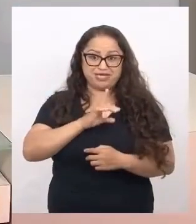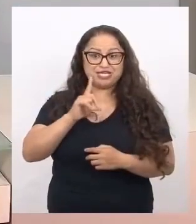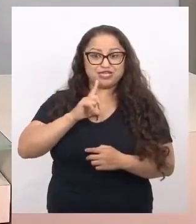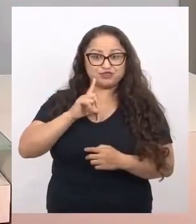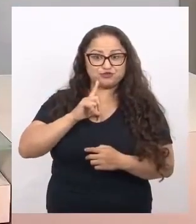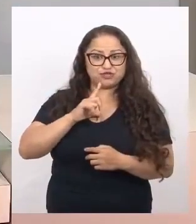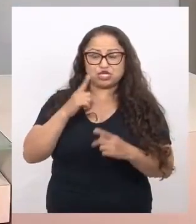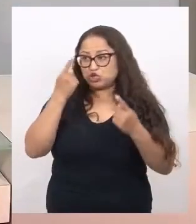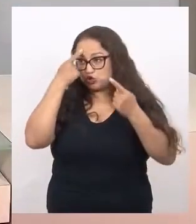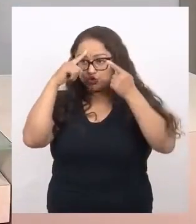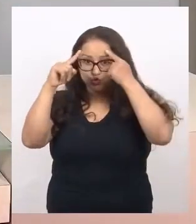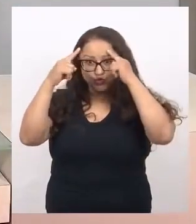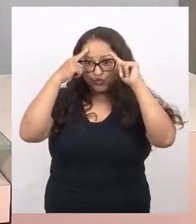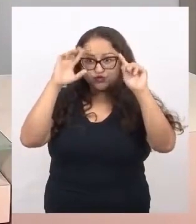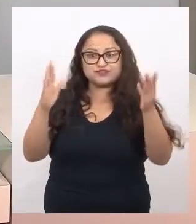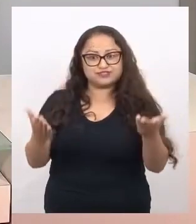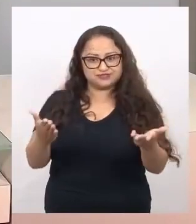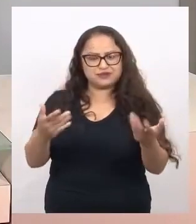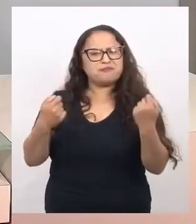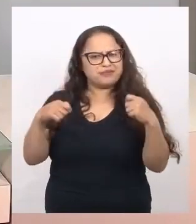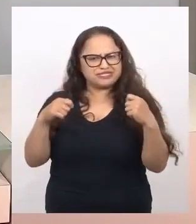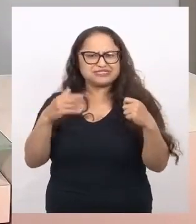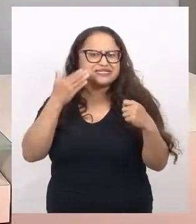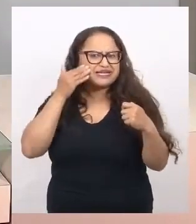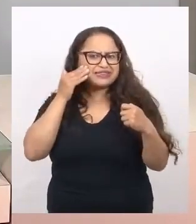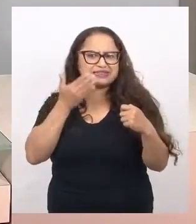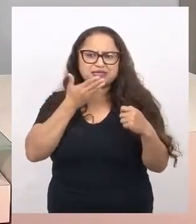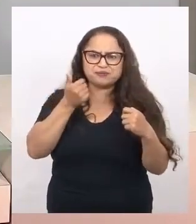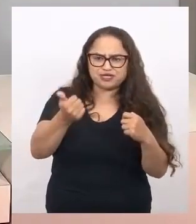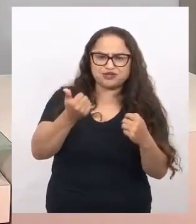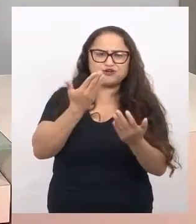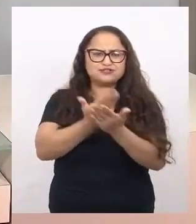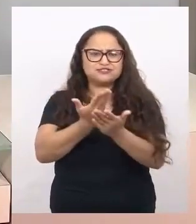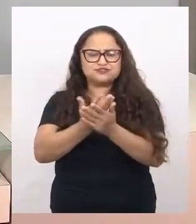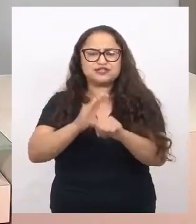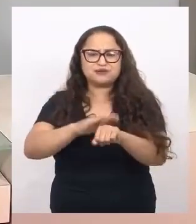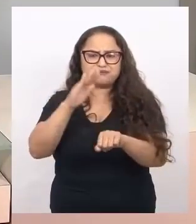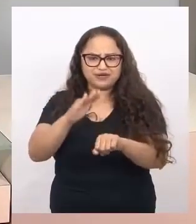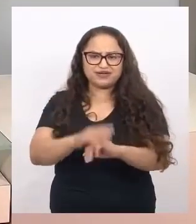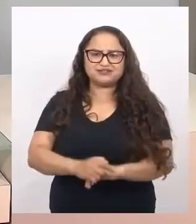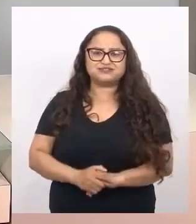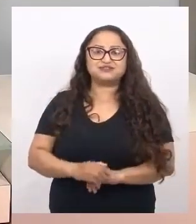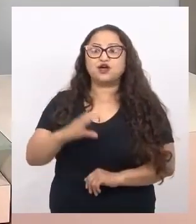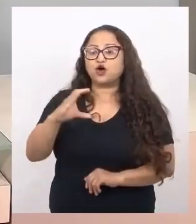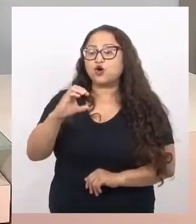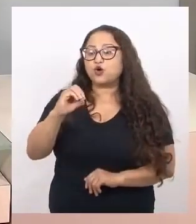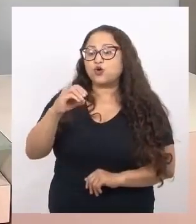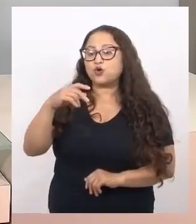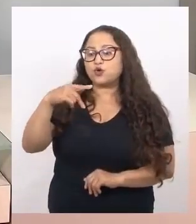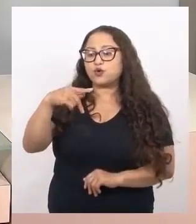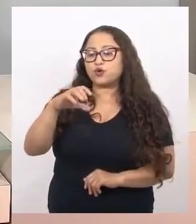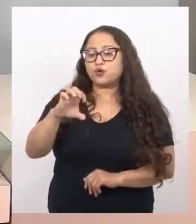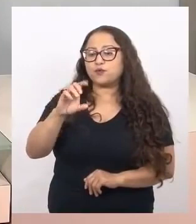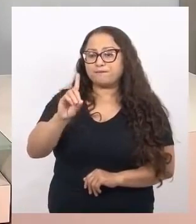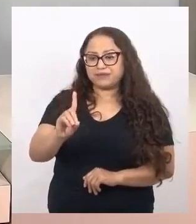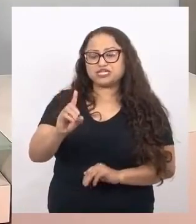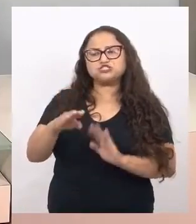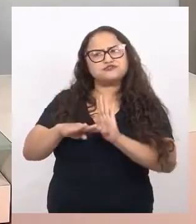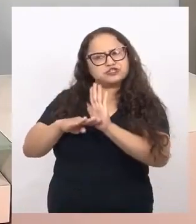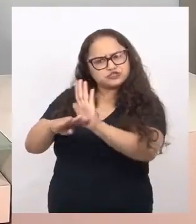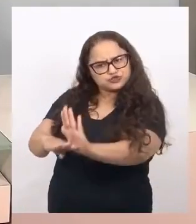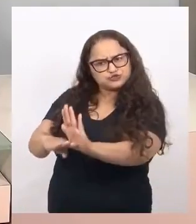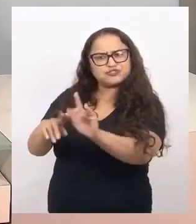gente fica na dúvida, a gente tem que se preparar mais, a gente quer estudar mais. A Coped vai disponibilizar todos os materiais possíveis para as